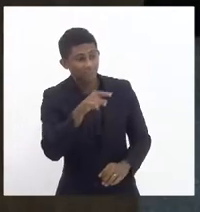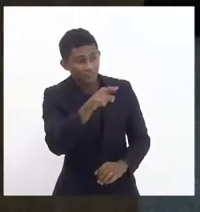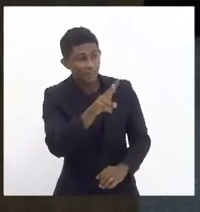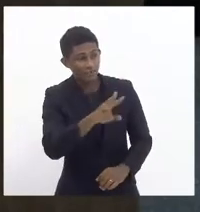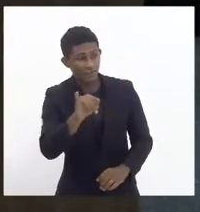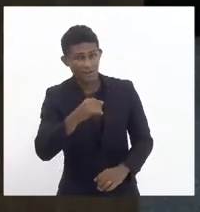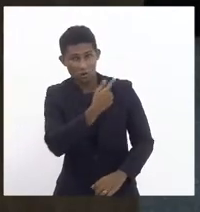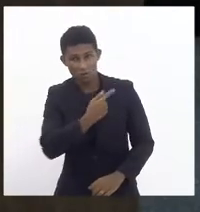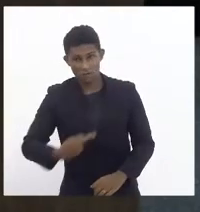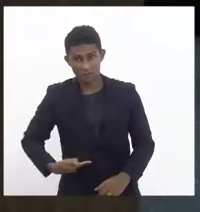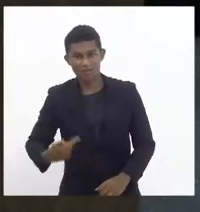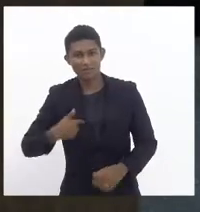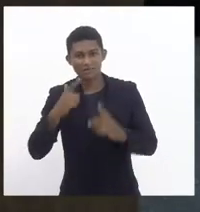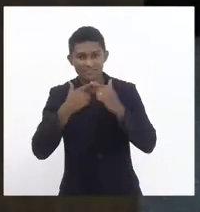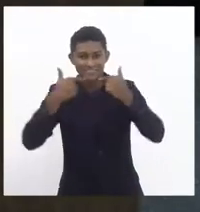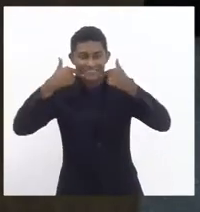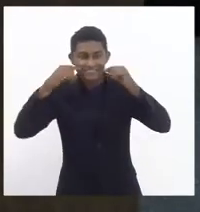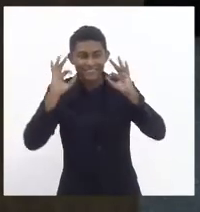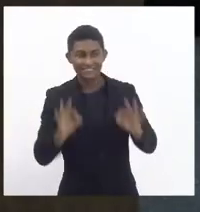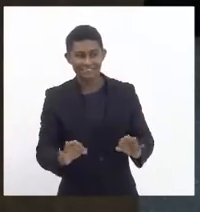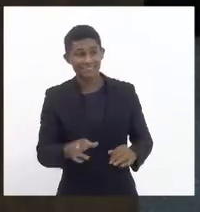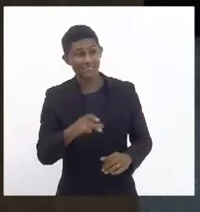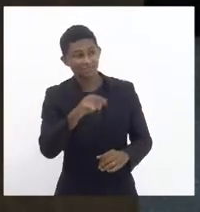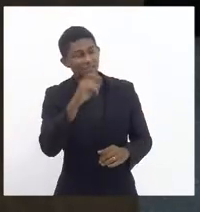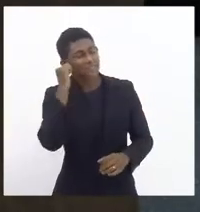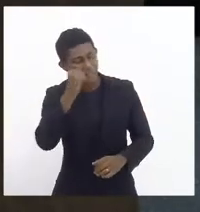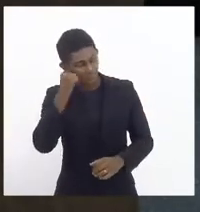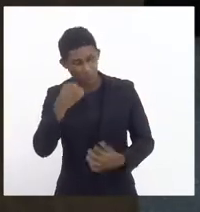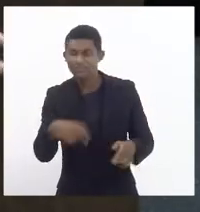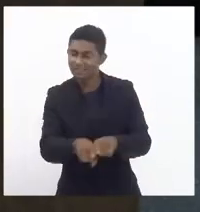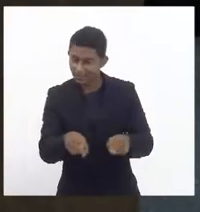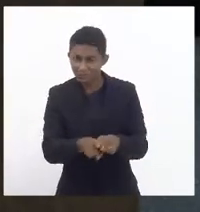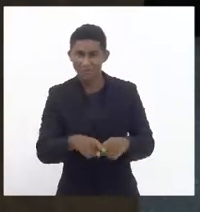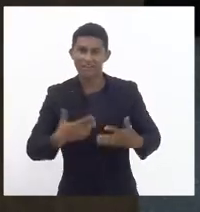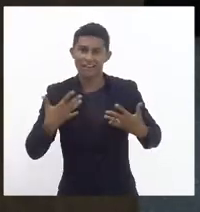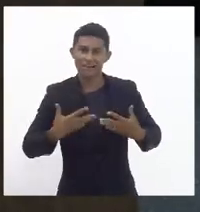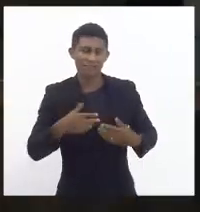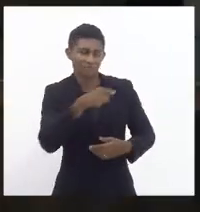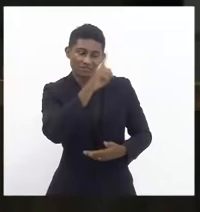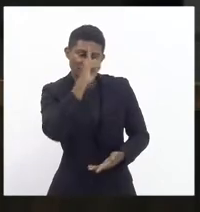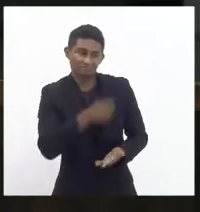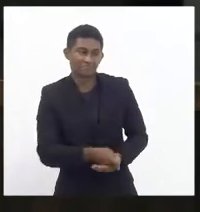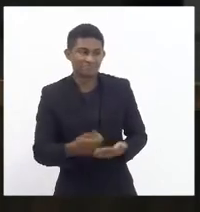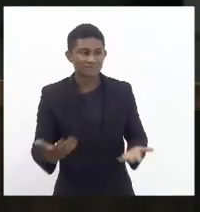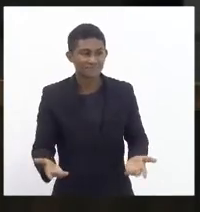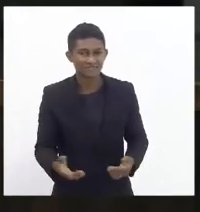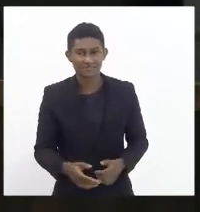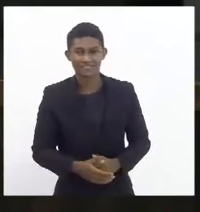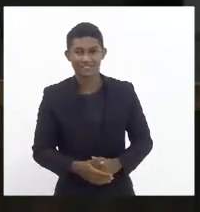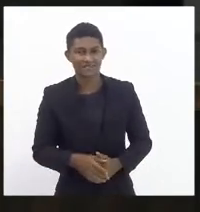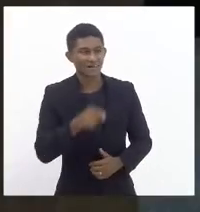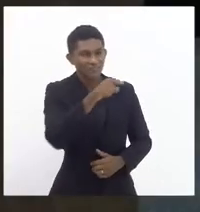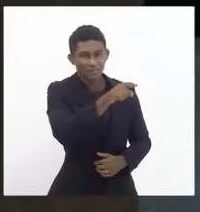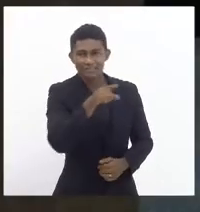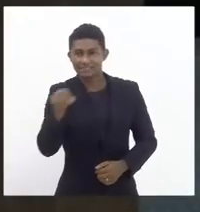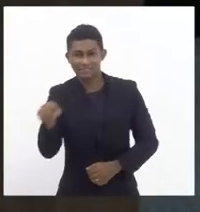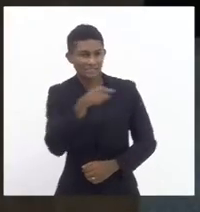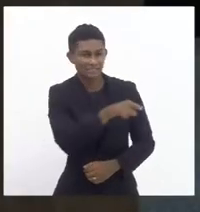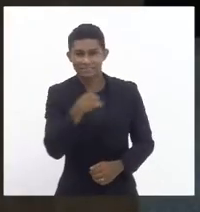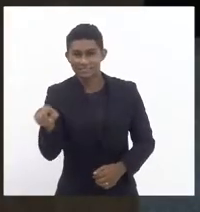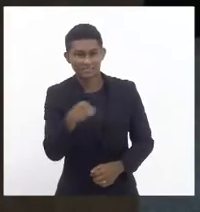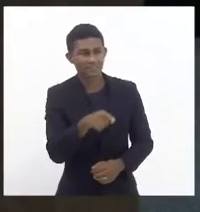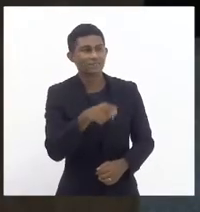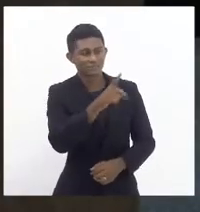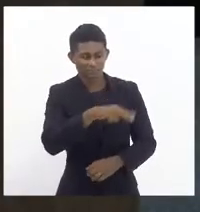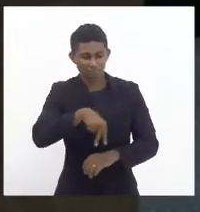candidato a Governador Rio de orelha se funcionado a mesma coisa Basta você querer você não tá não leve lá para casa lá do Alckmin não